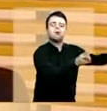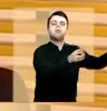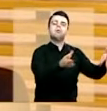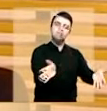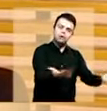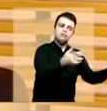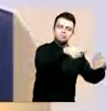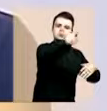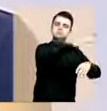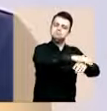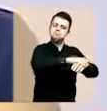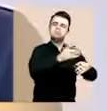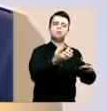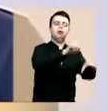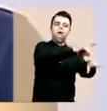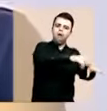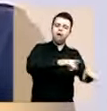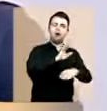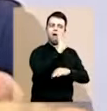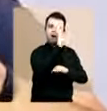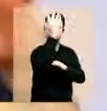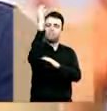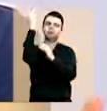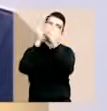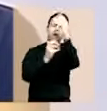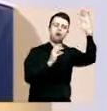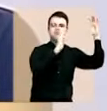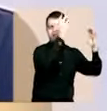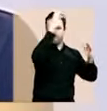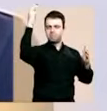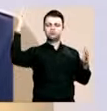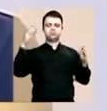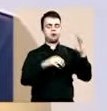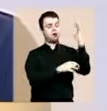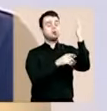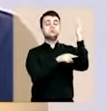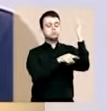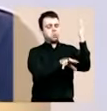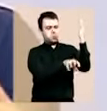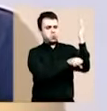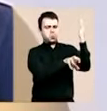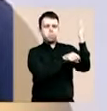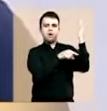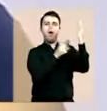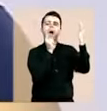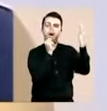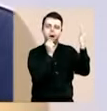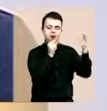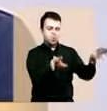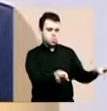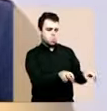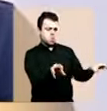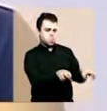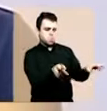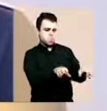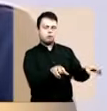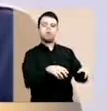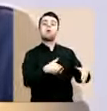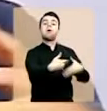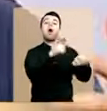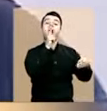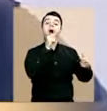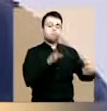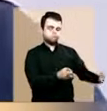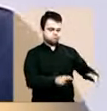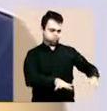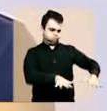plantar árvore, né? E isso você conseguiu que a árvore captava mais umidade do sistema e colocava mais água naquele sistema. Pegava de um